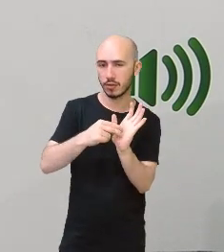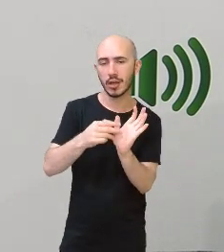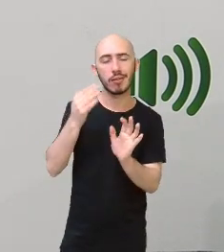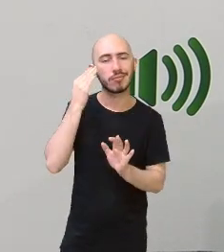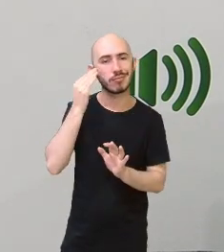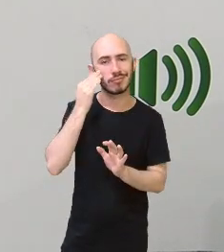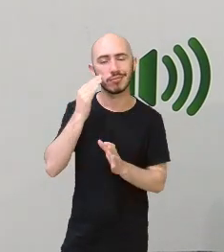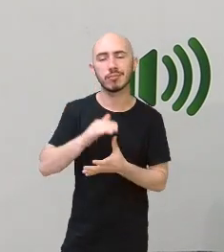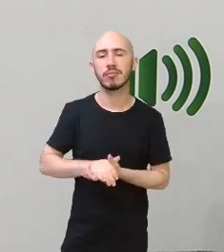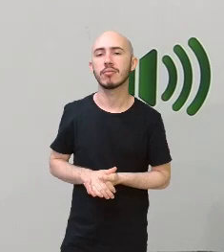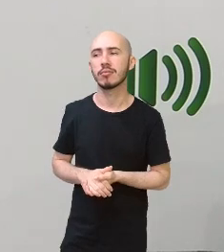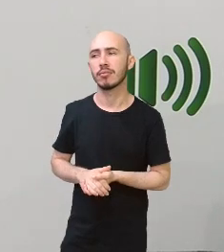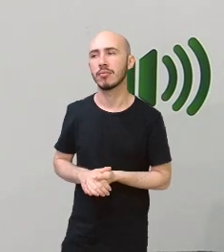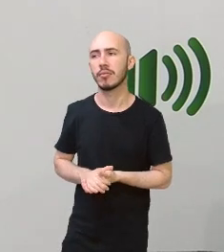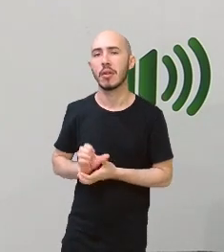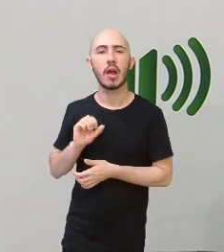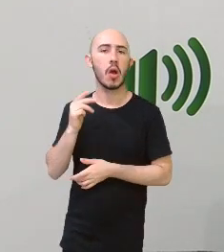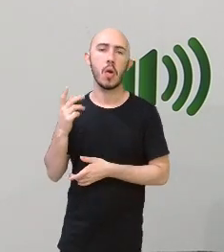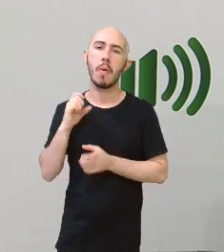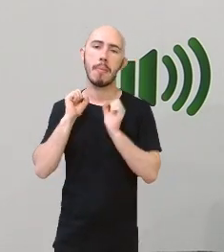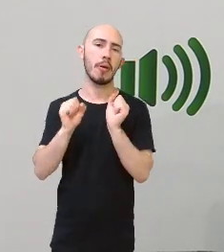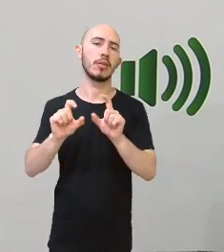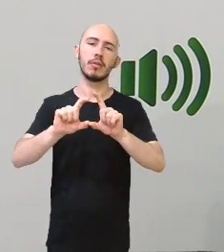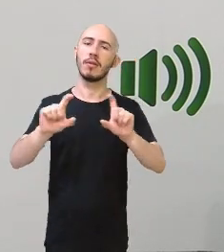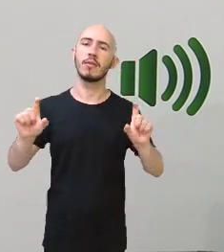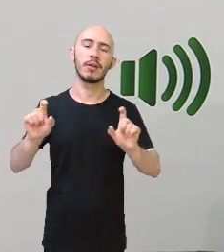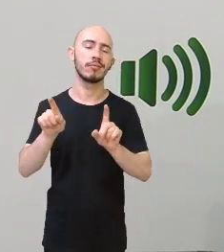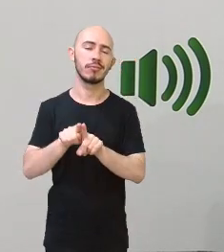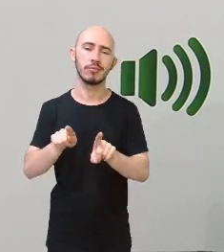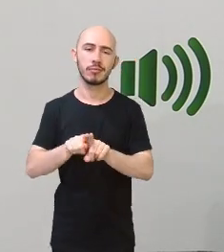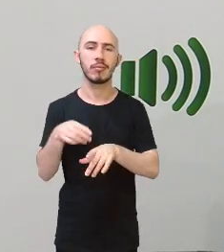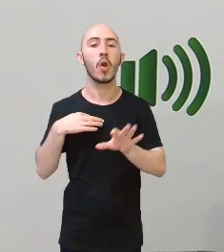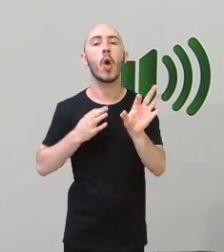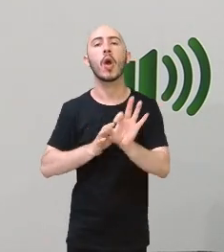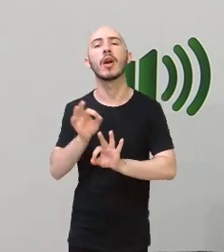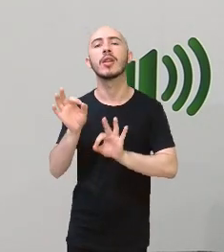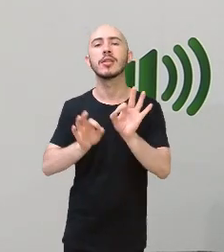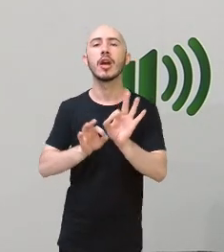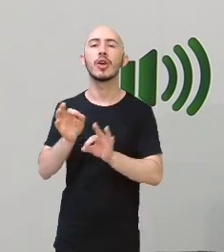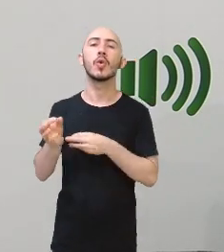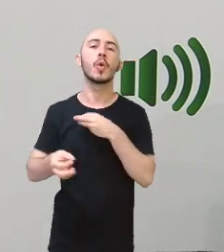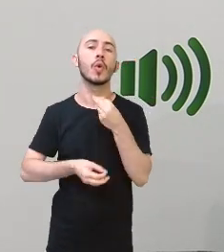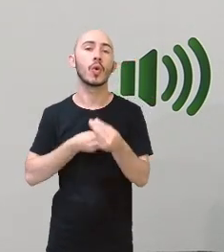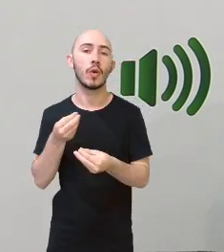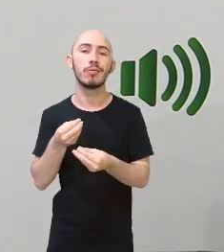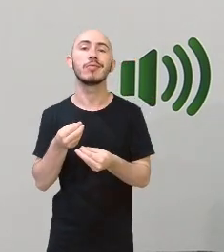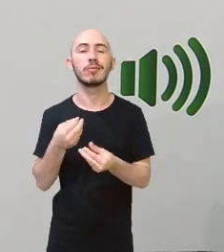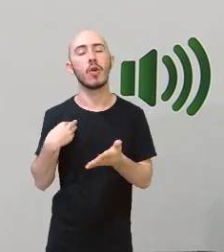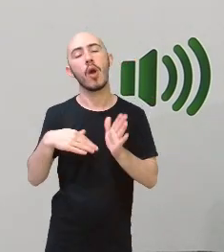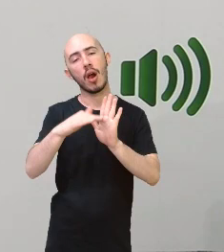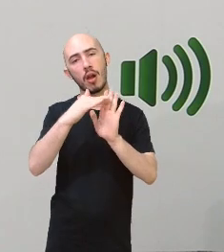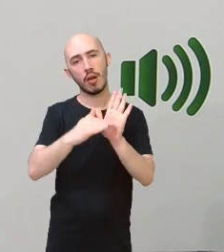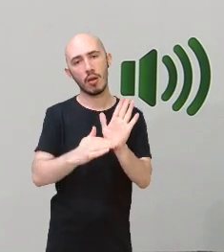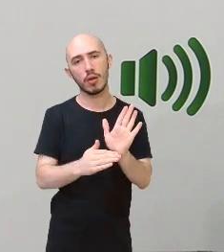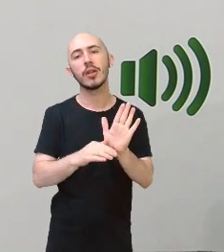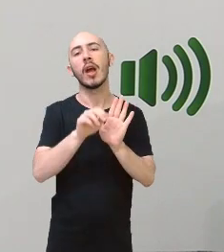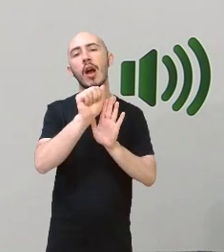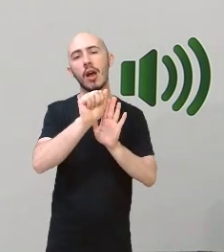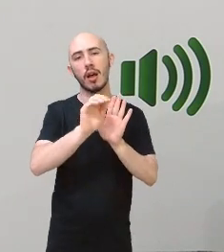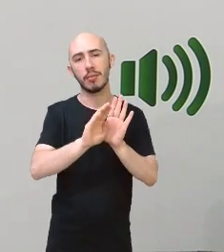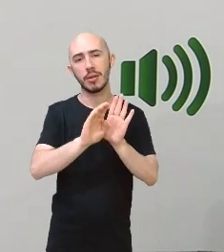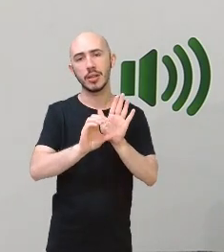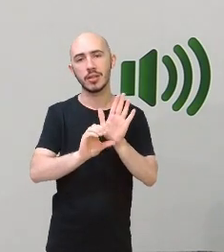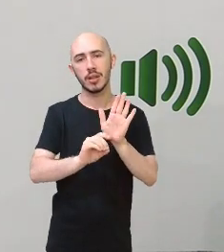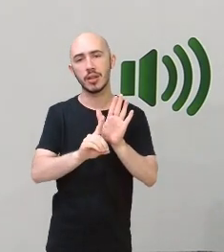palavra, certo? Ou determinada expressão. Eles são organizados seguindo a ordem alfabética. Lembra que eu falei sobre isso